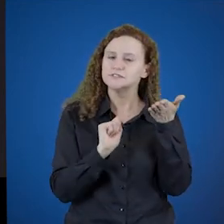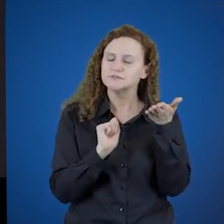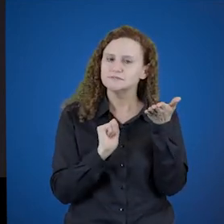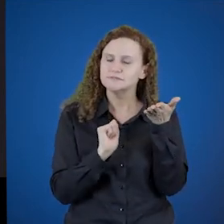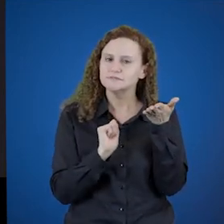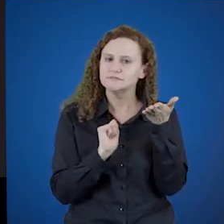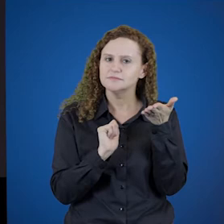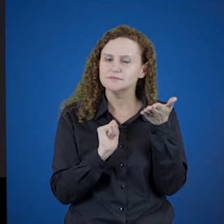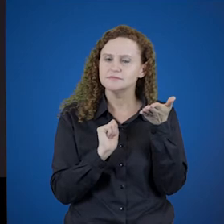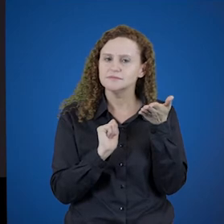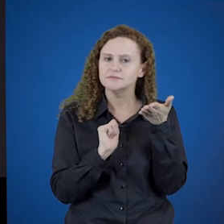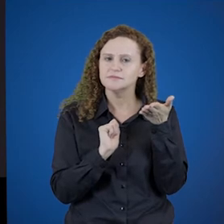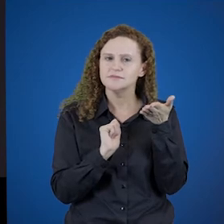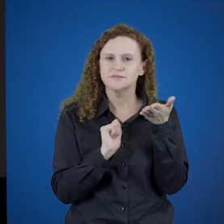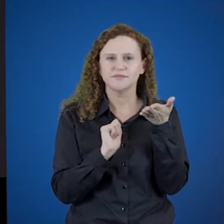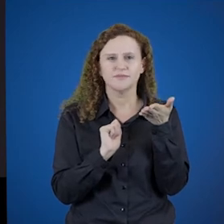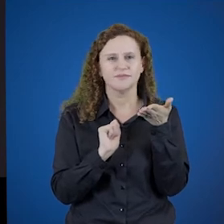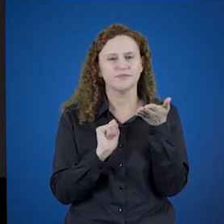vou escrever